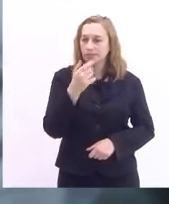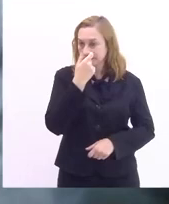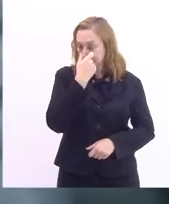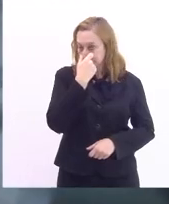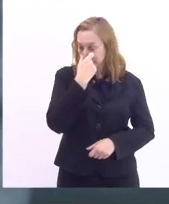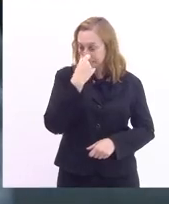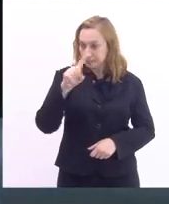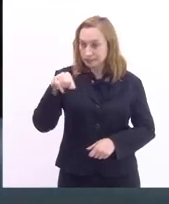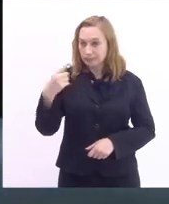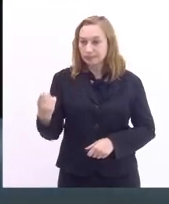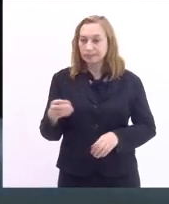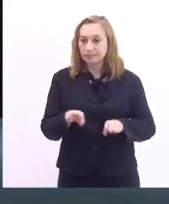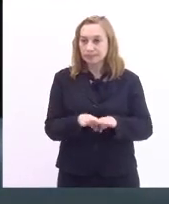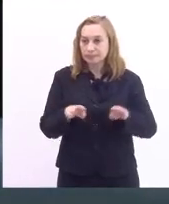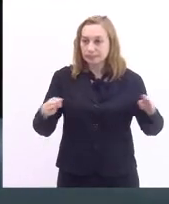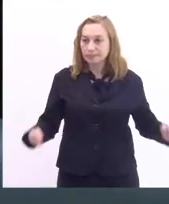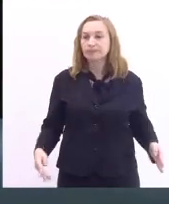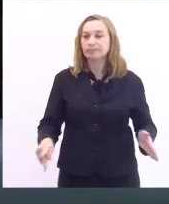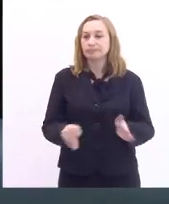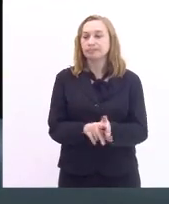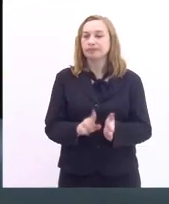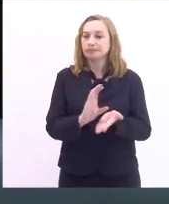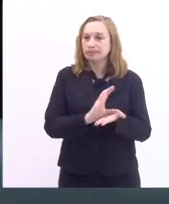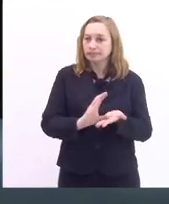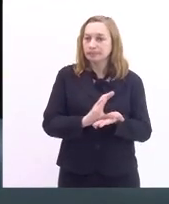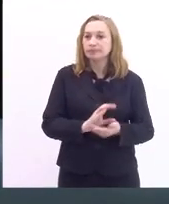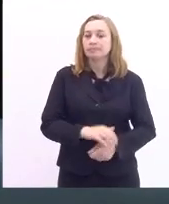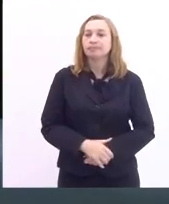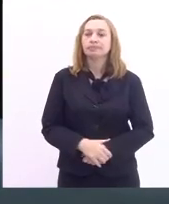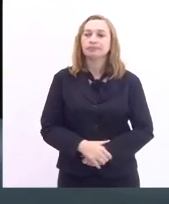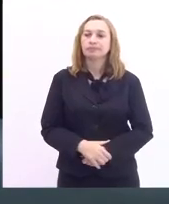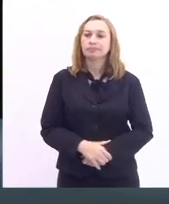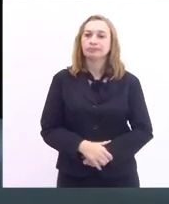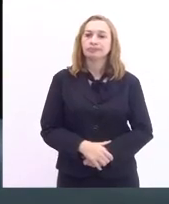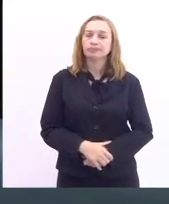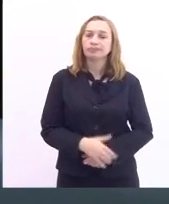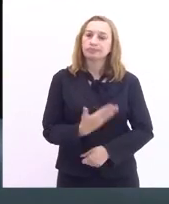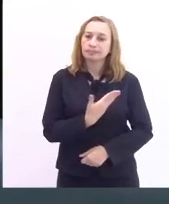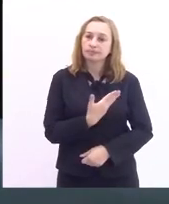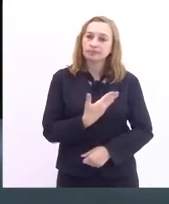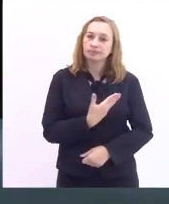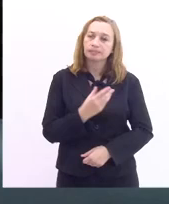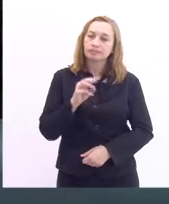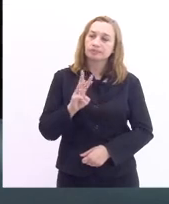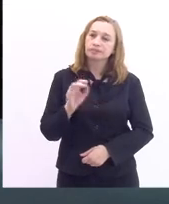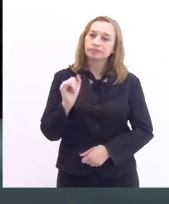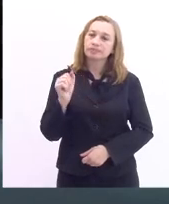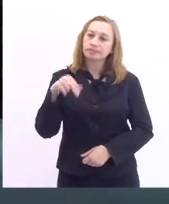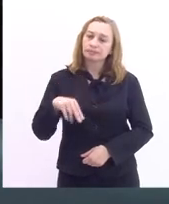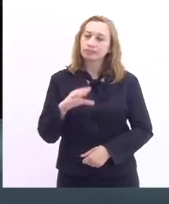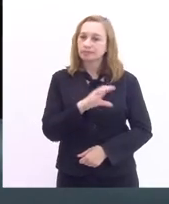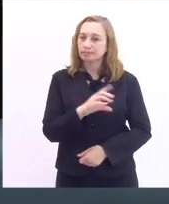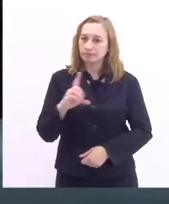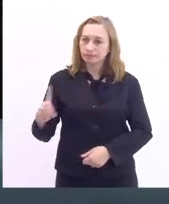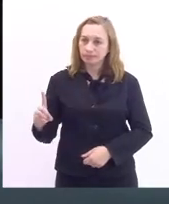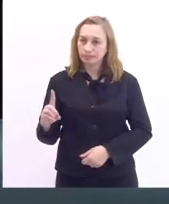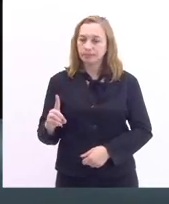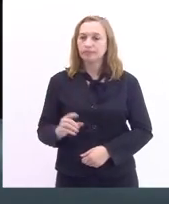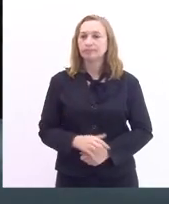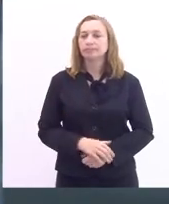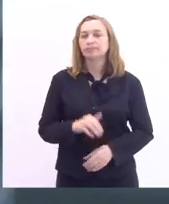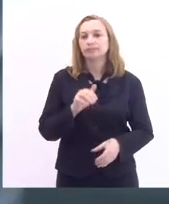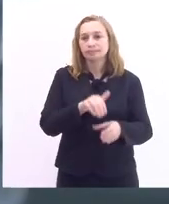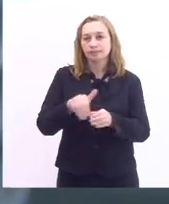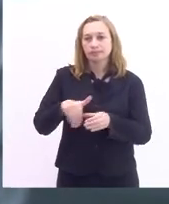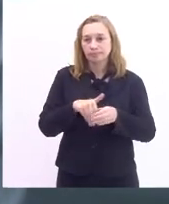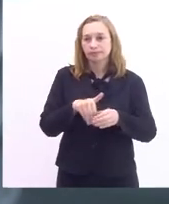demais componentes da mesa conselheiros é o grande amigo William coordenador do processo